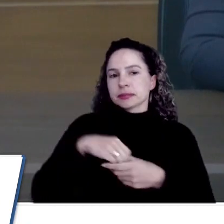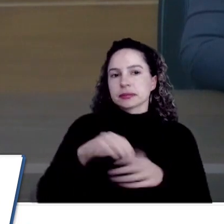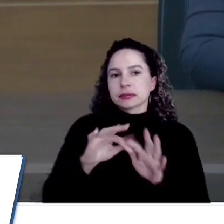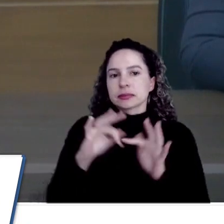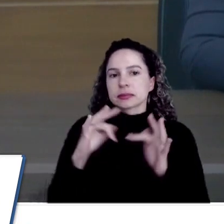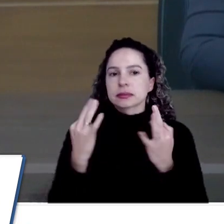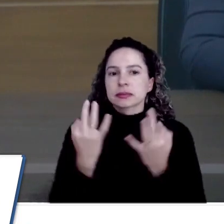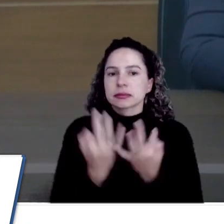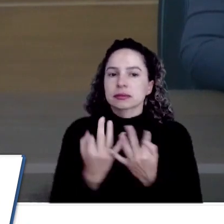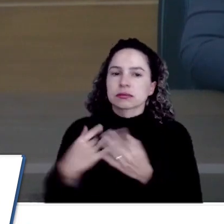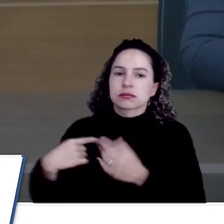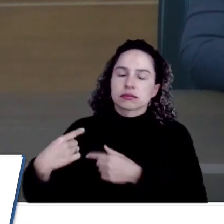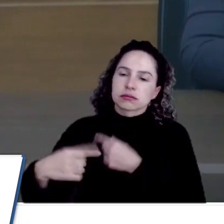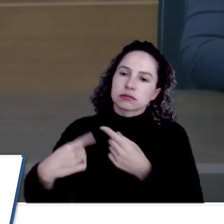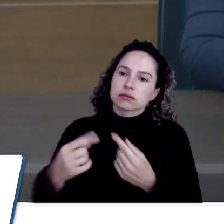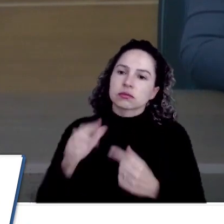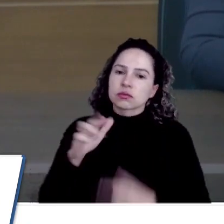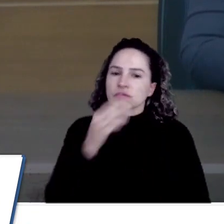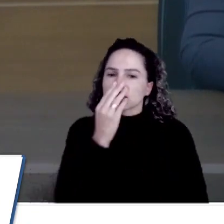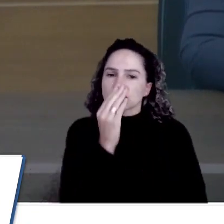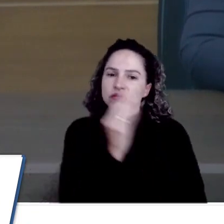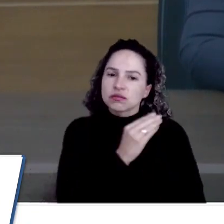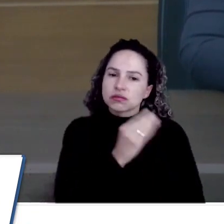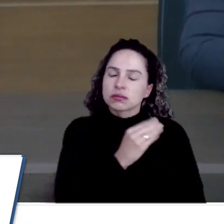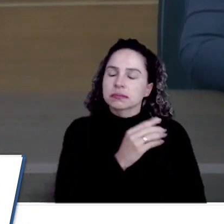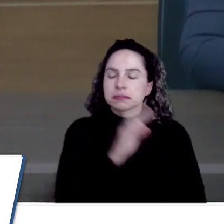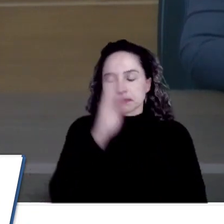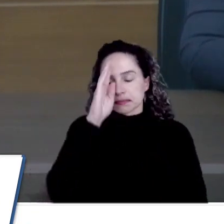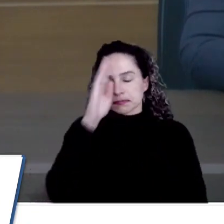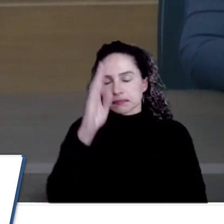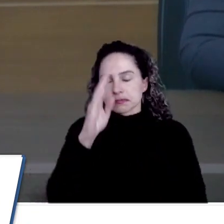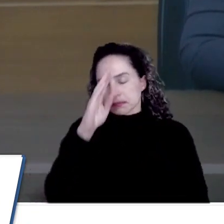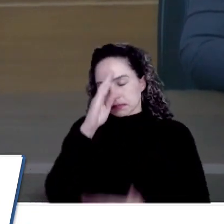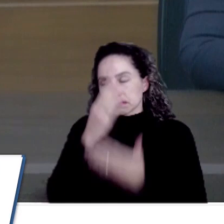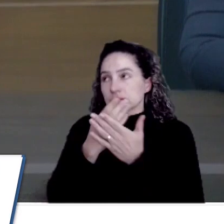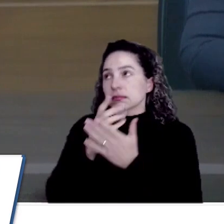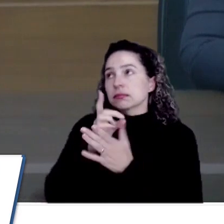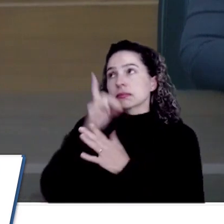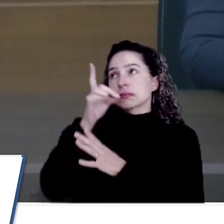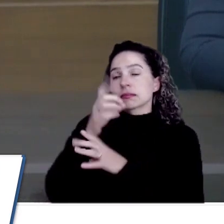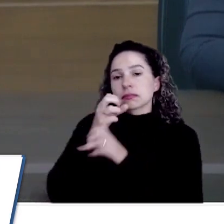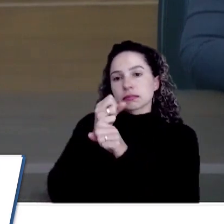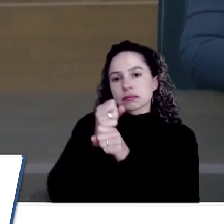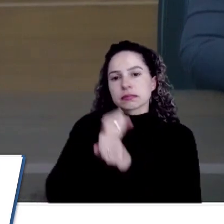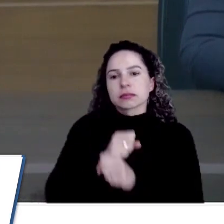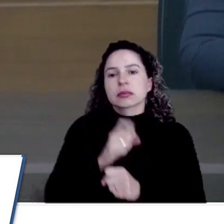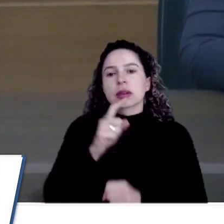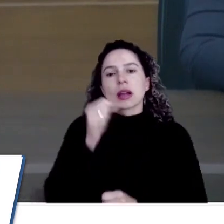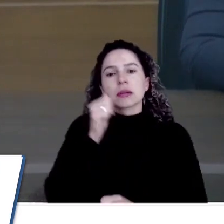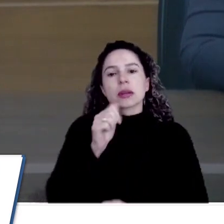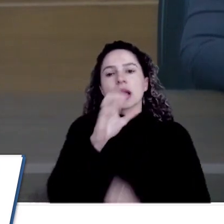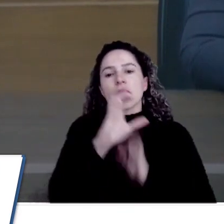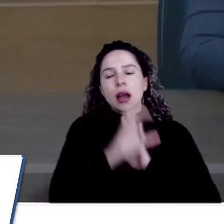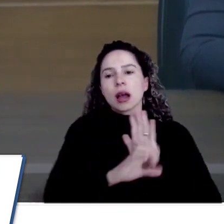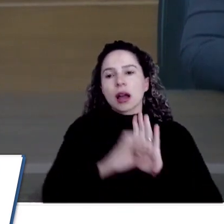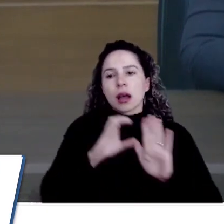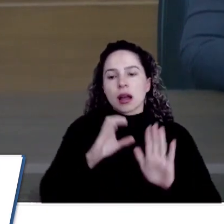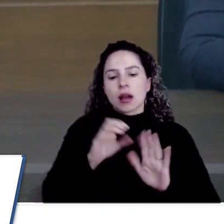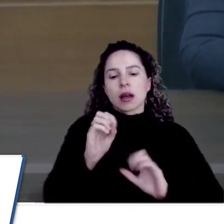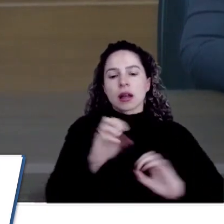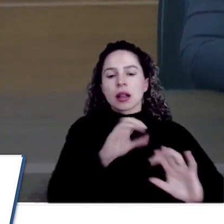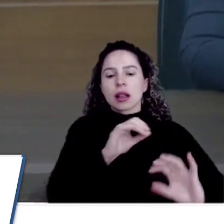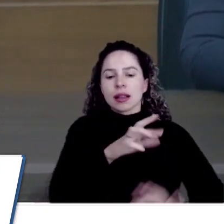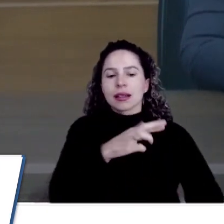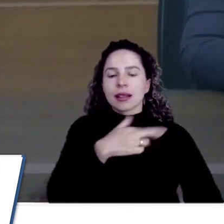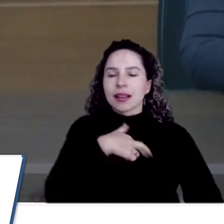nunca deixando de lado a vida espiritual de seus filhos e netos. Foi catequista